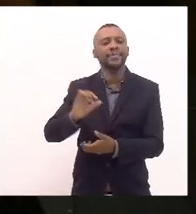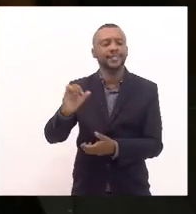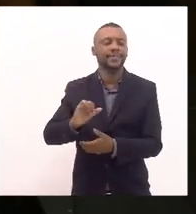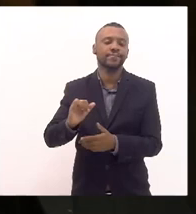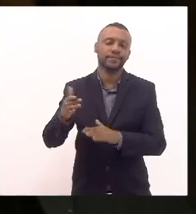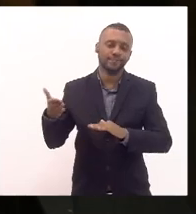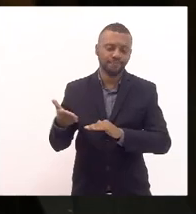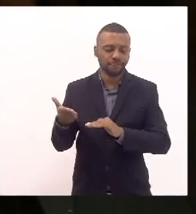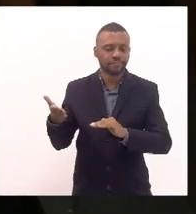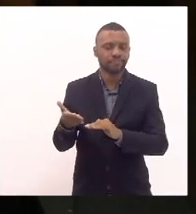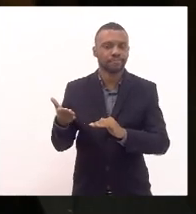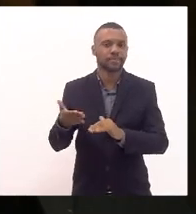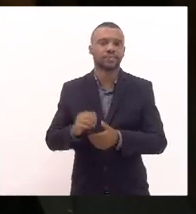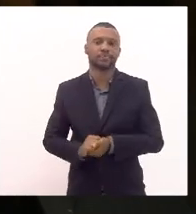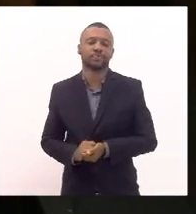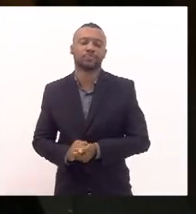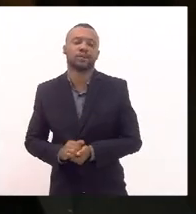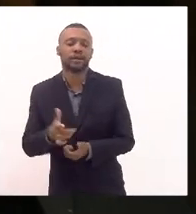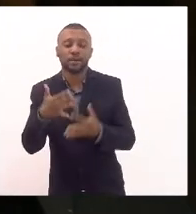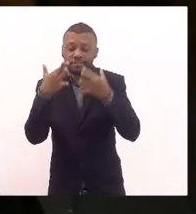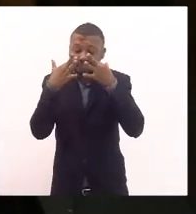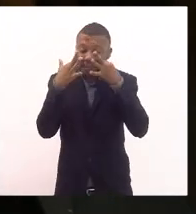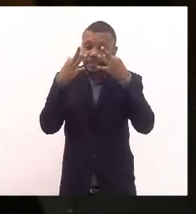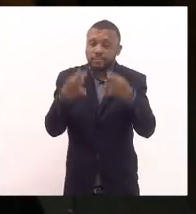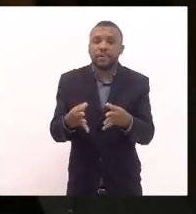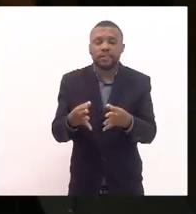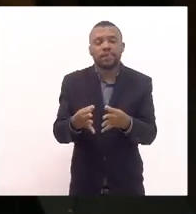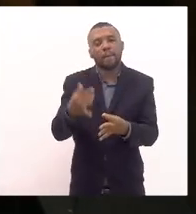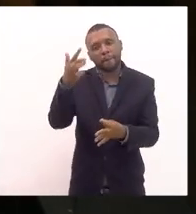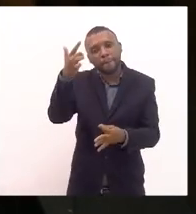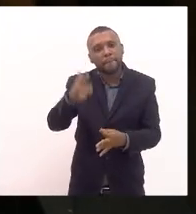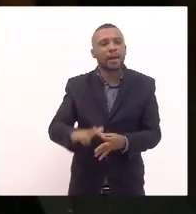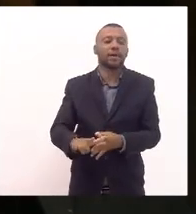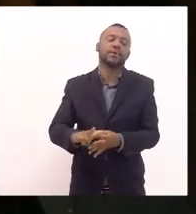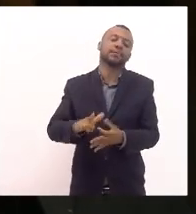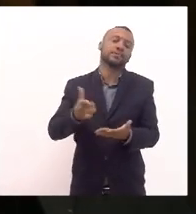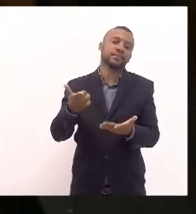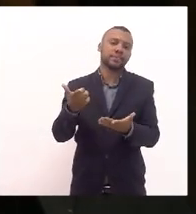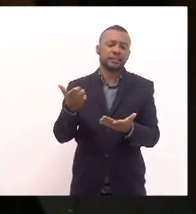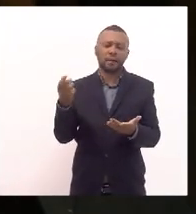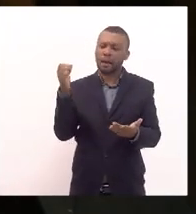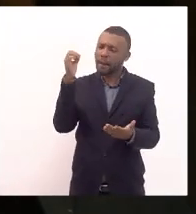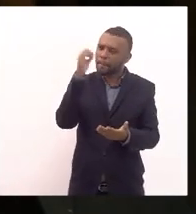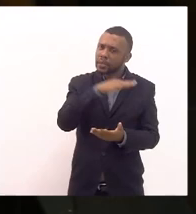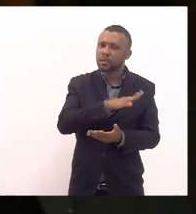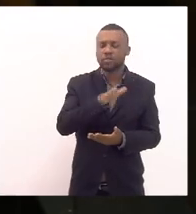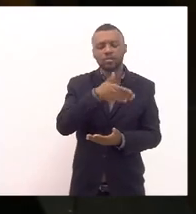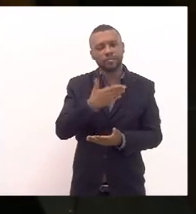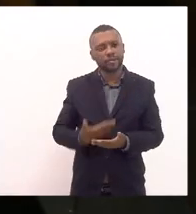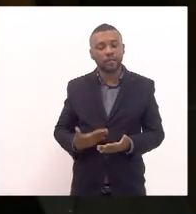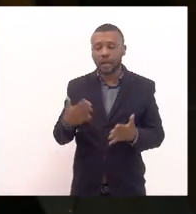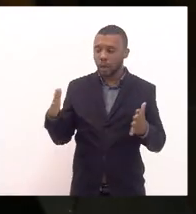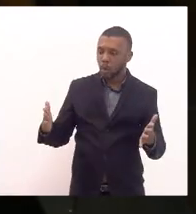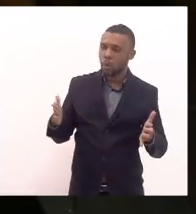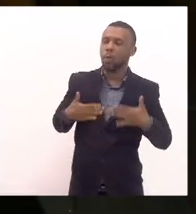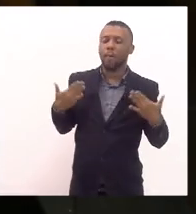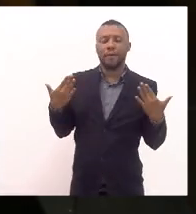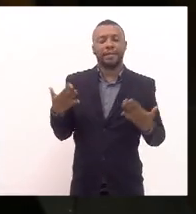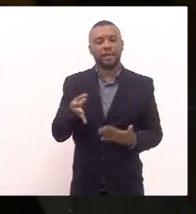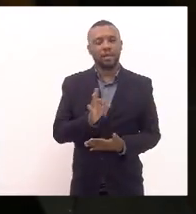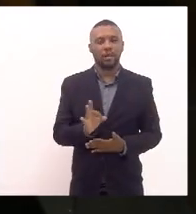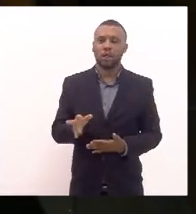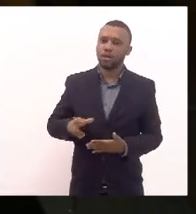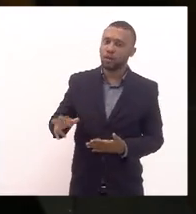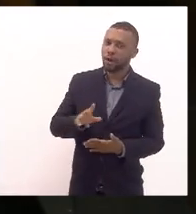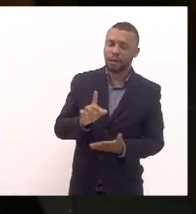contemporâneas não quero que chamar atenção Para mais esta agressão que não é surpreendente Este é o governo